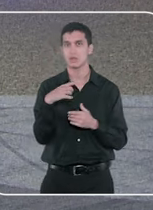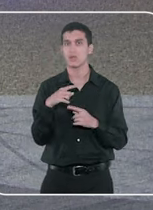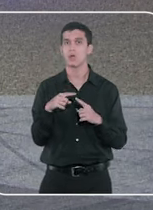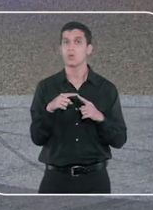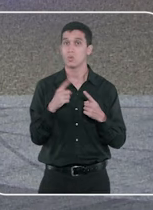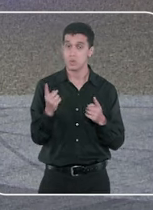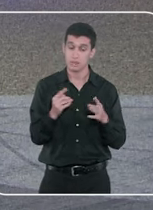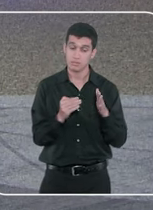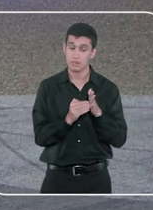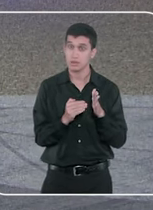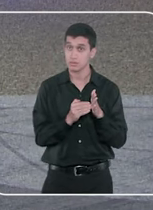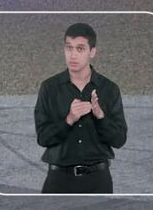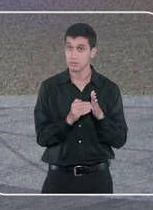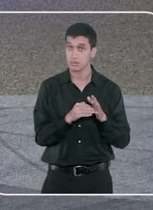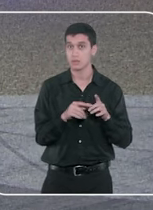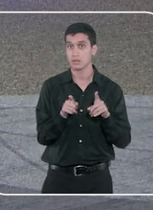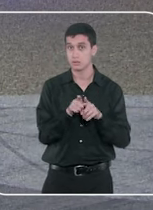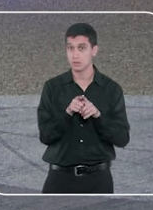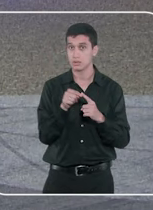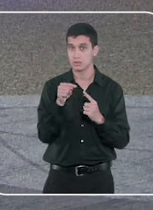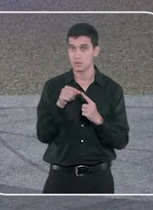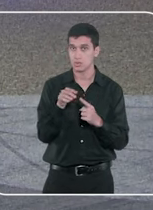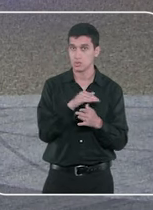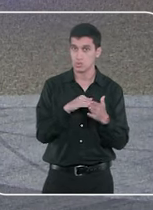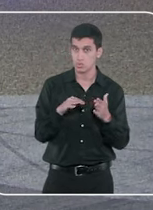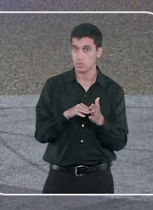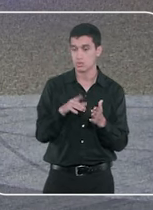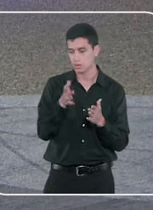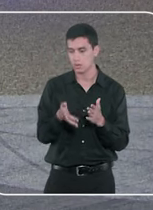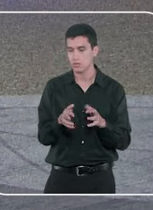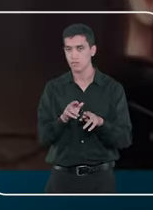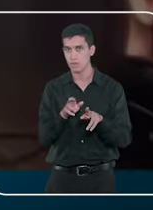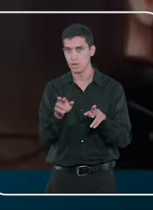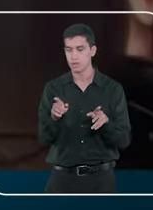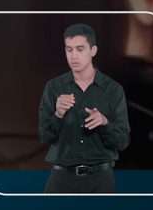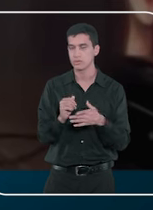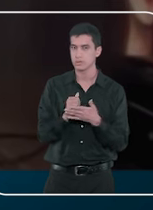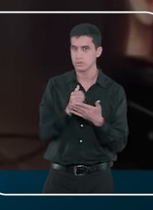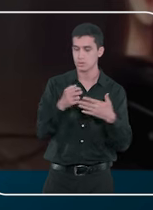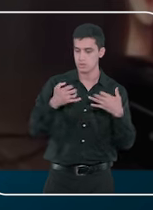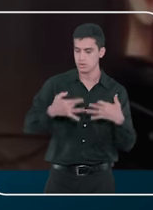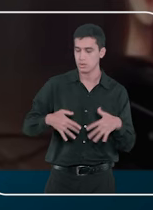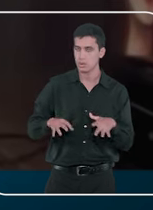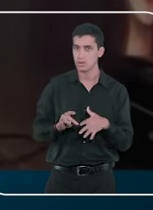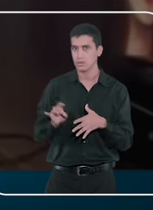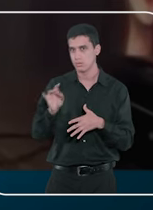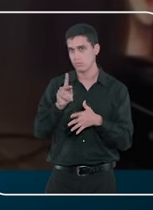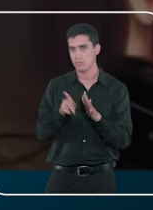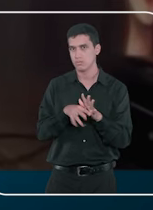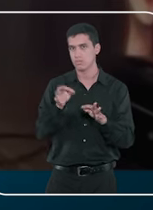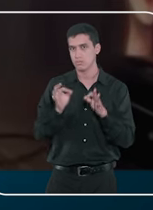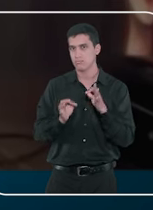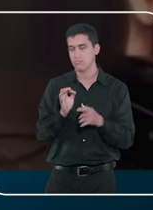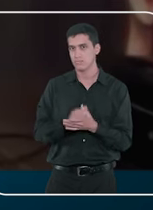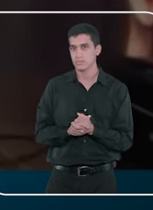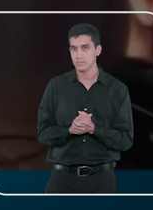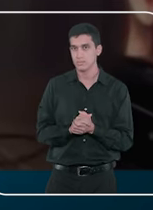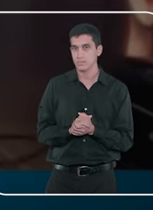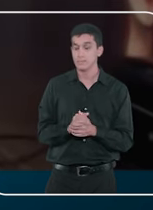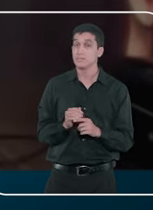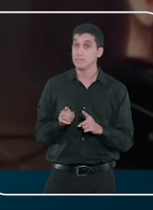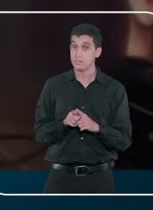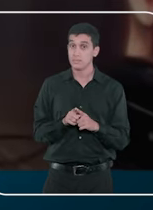alguma limitação com relação a esses elementos trazidos a priori a juízo.